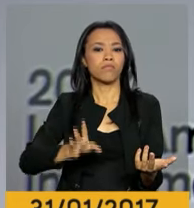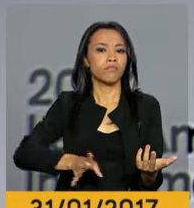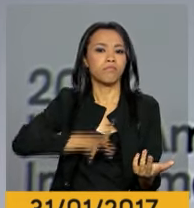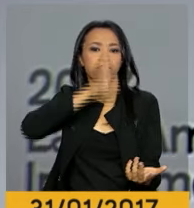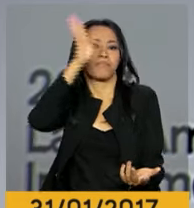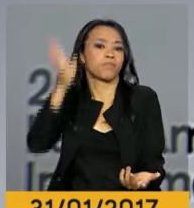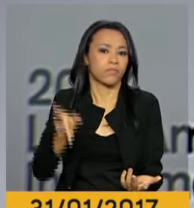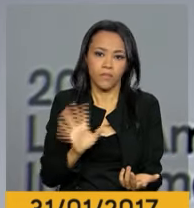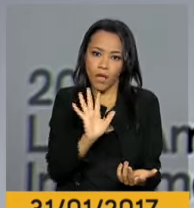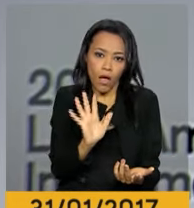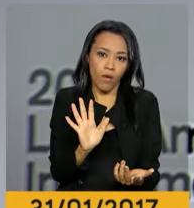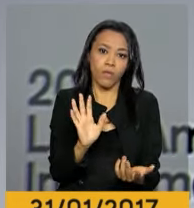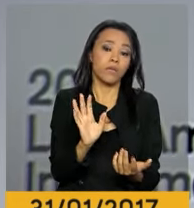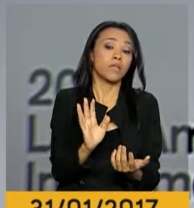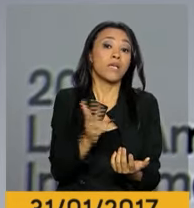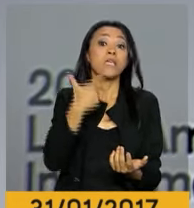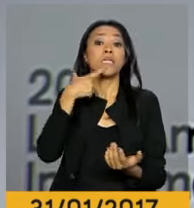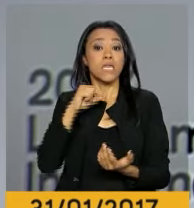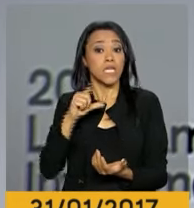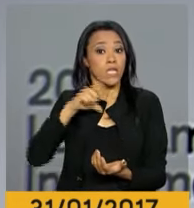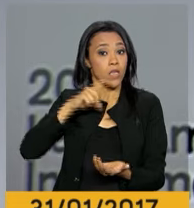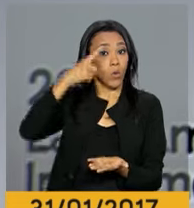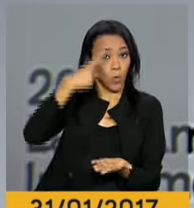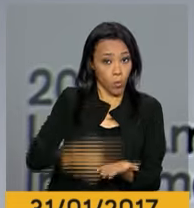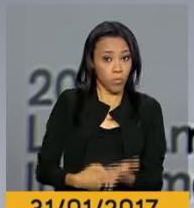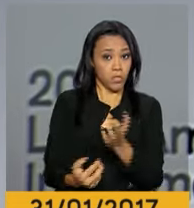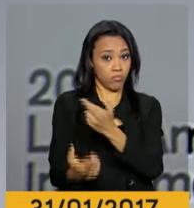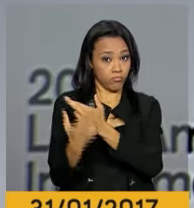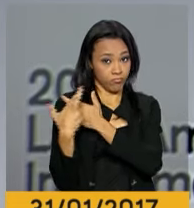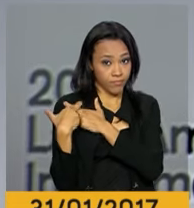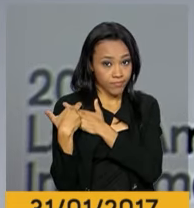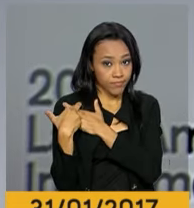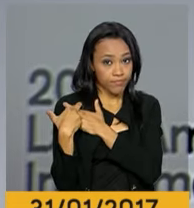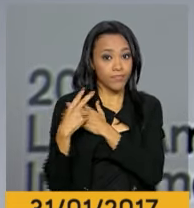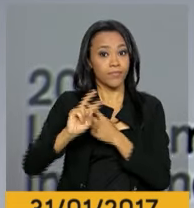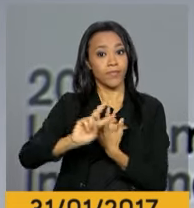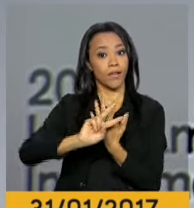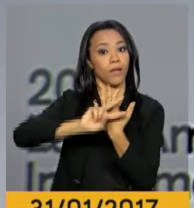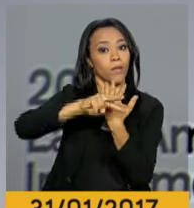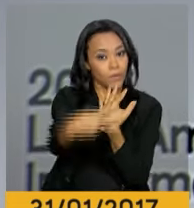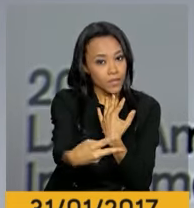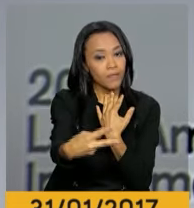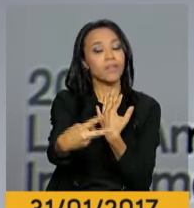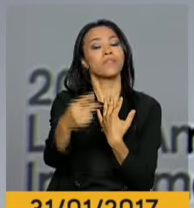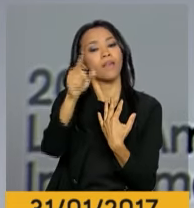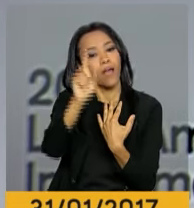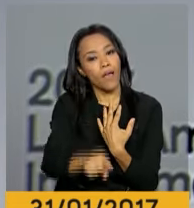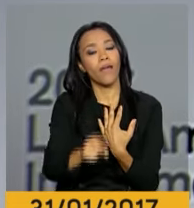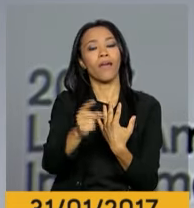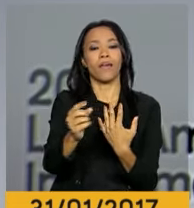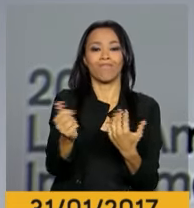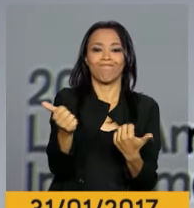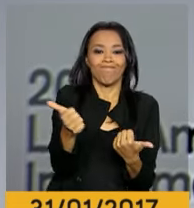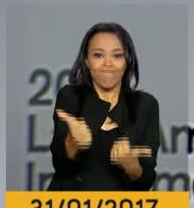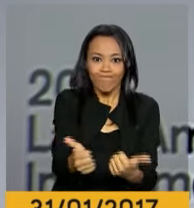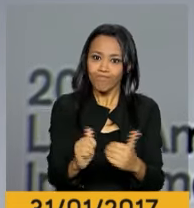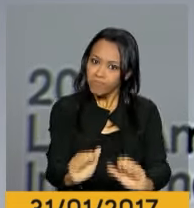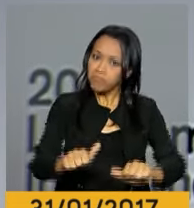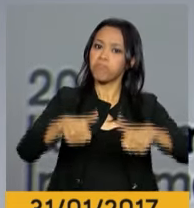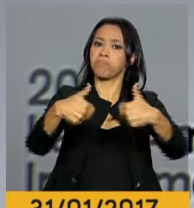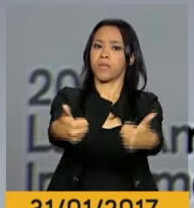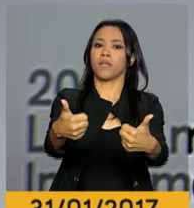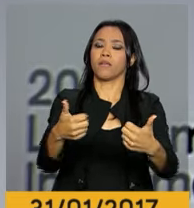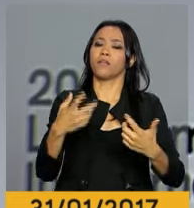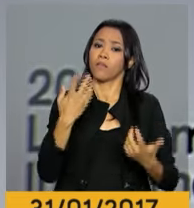Quem planta responsabilidade colhe indicadores saudáveis nosso governo